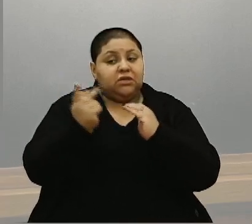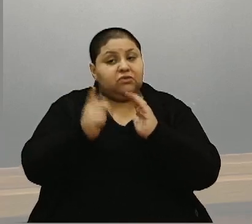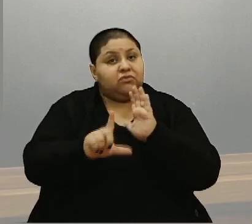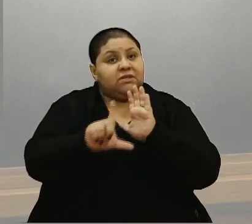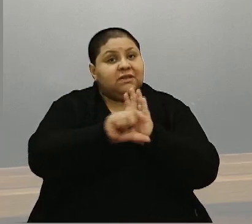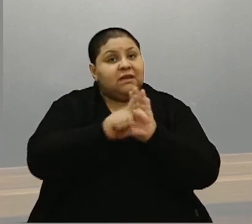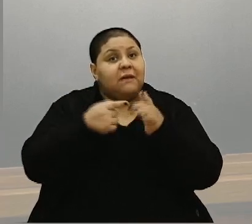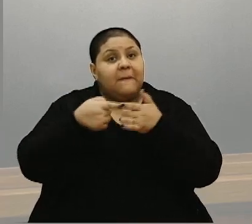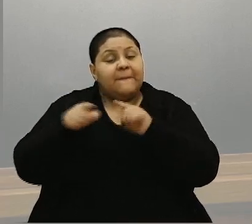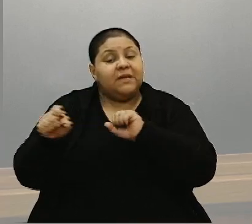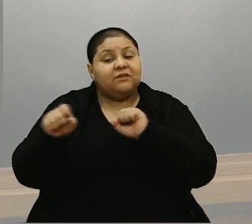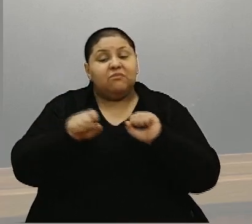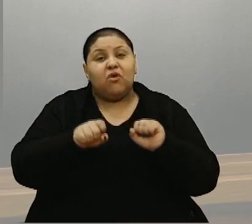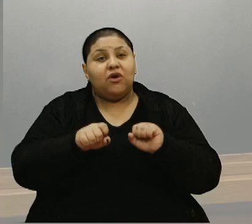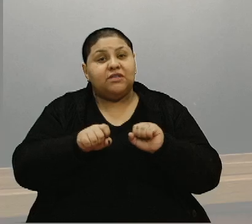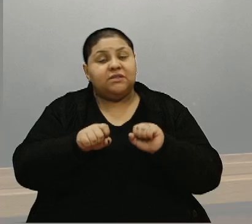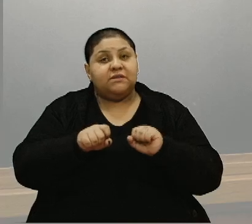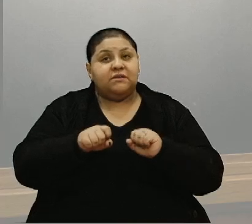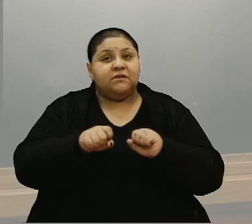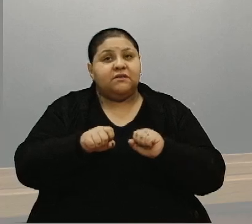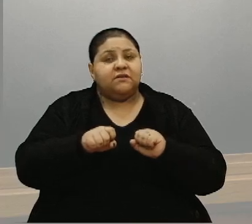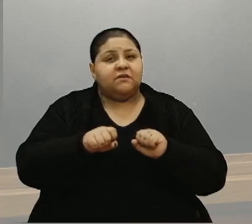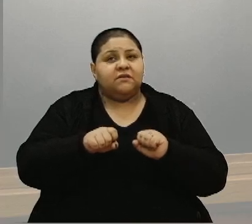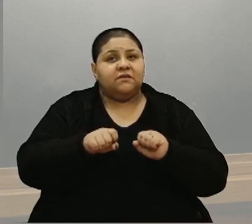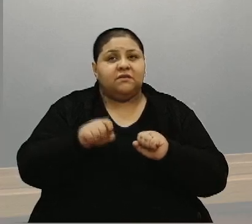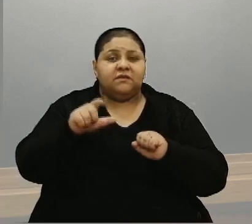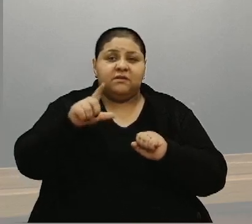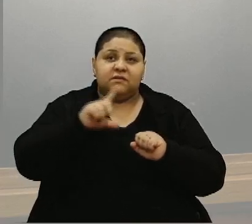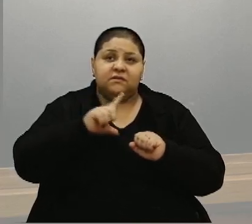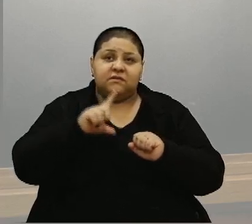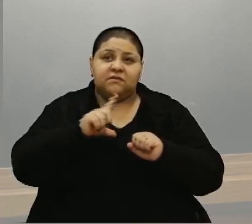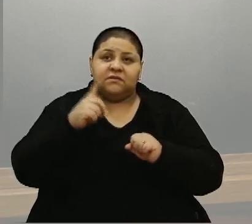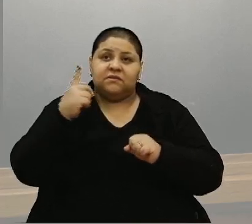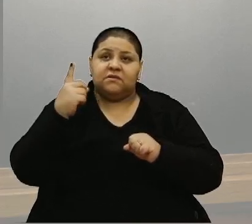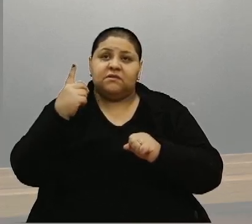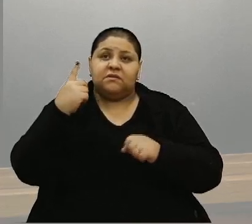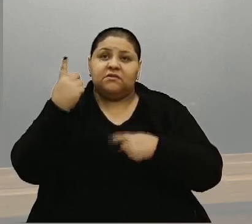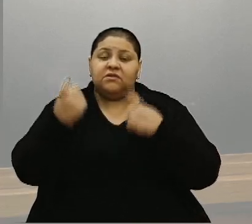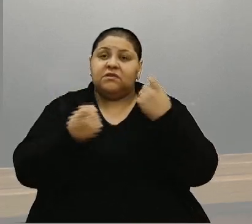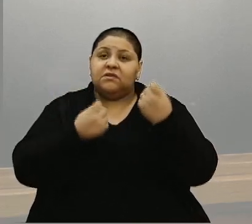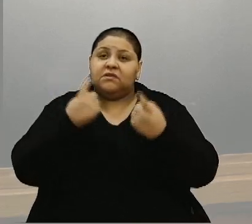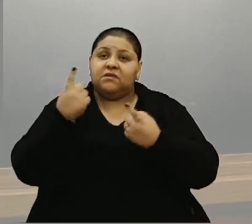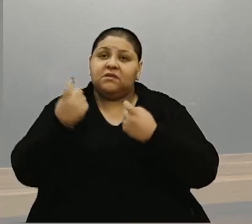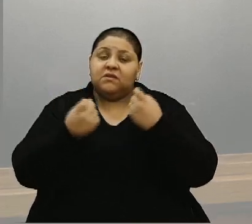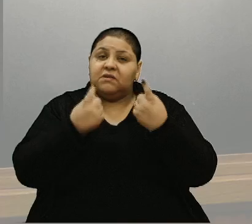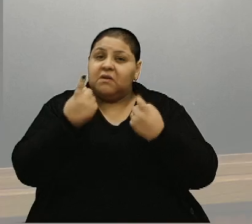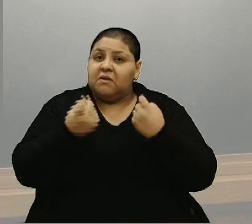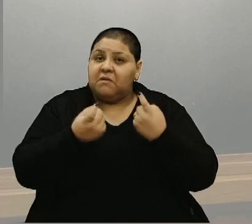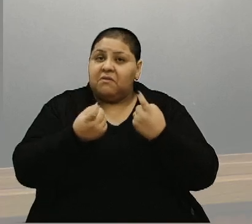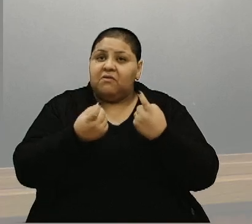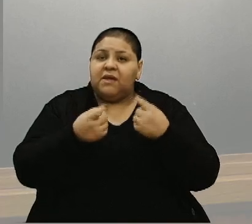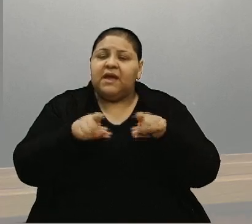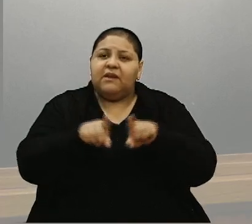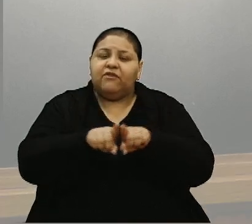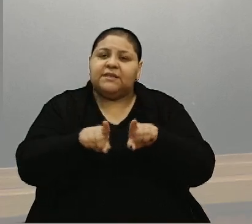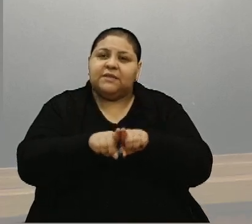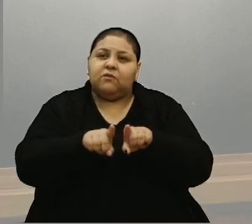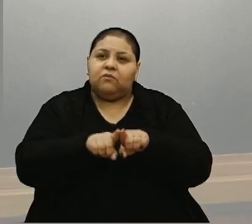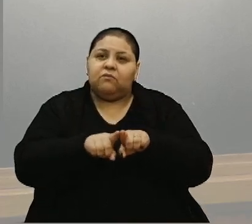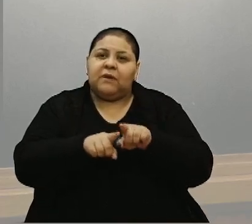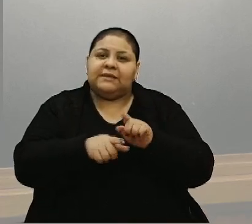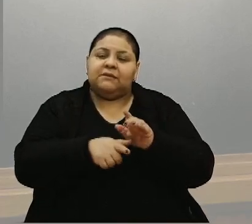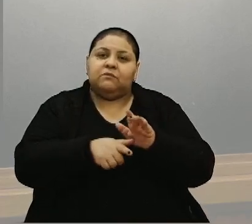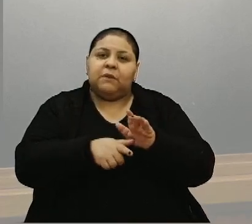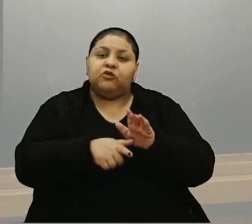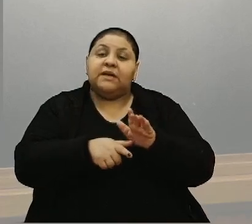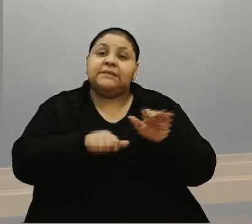mas também pode ter aquela situação de ter uma revogação tácita da lei anterior. Pode acontecer,